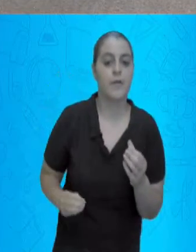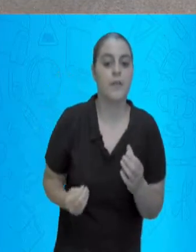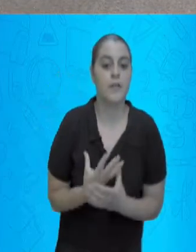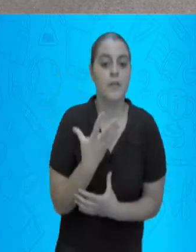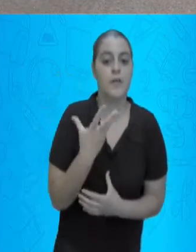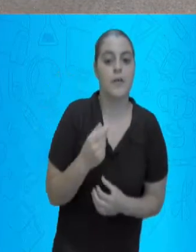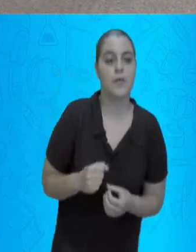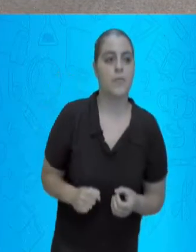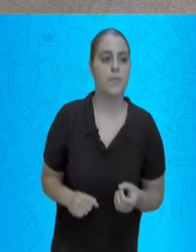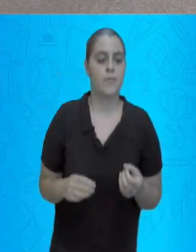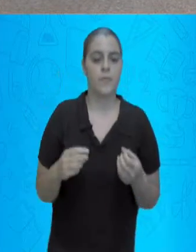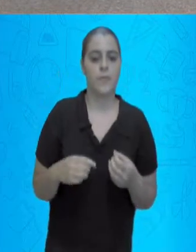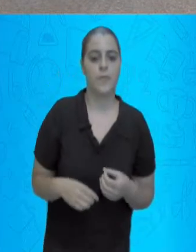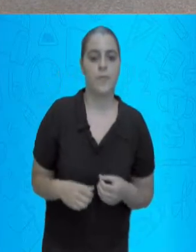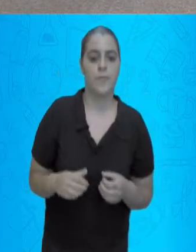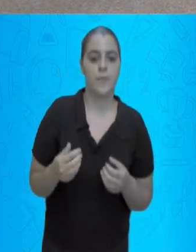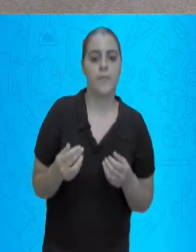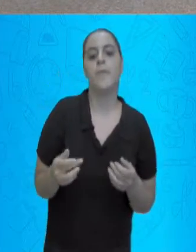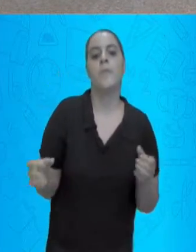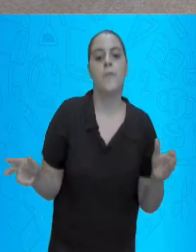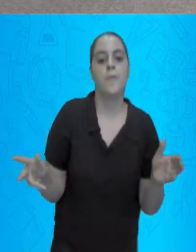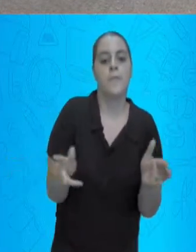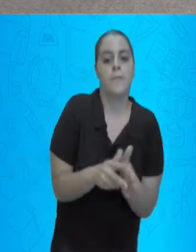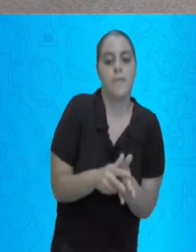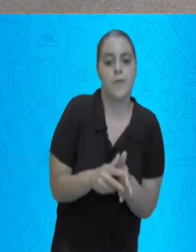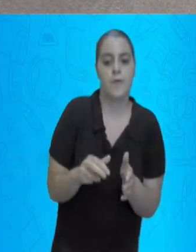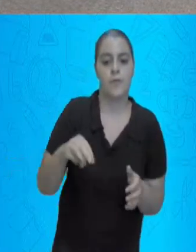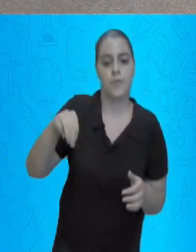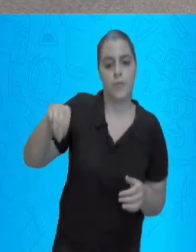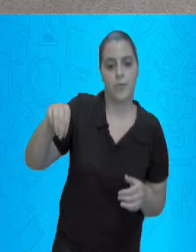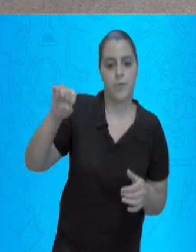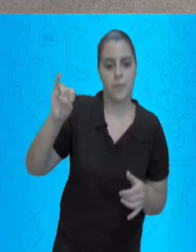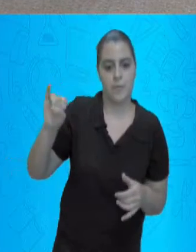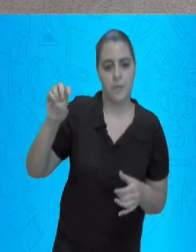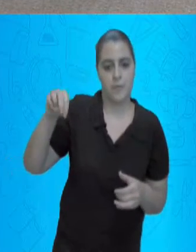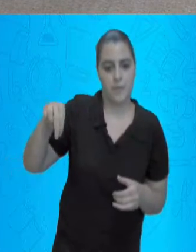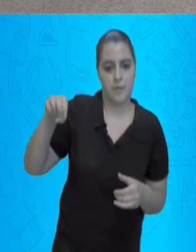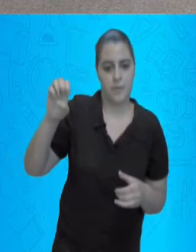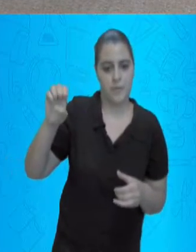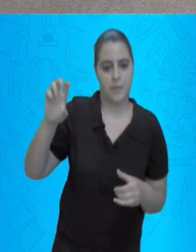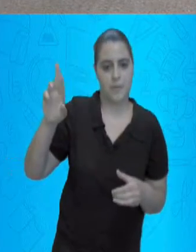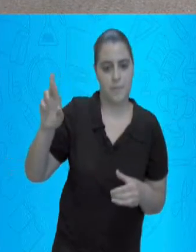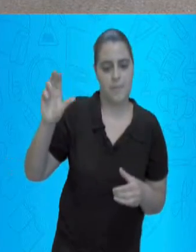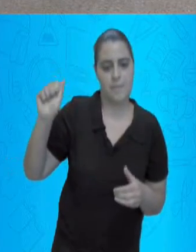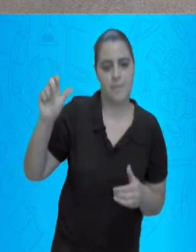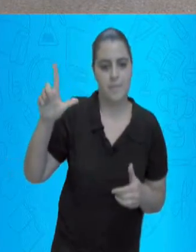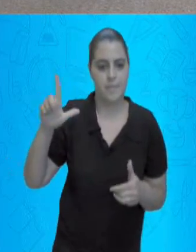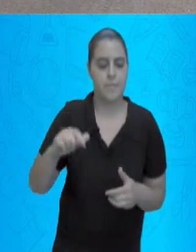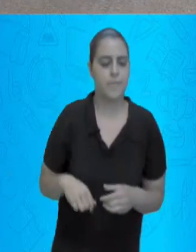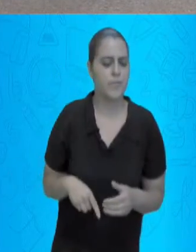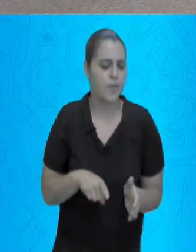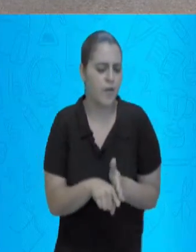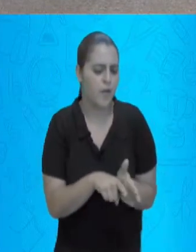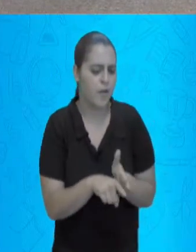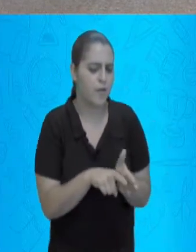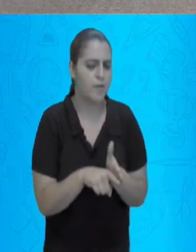constituindo um fóssil mineral, que também, a partir da sua